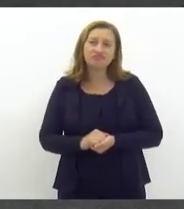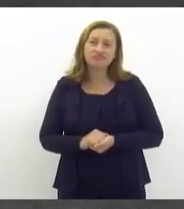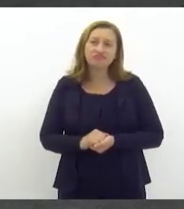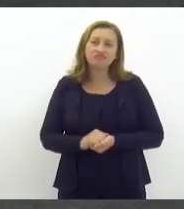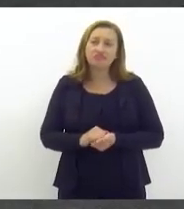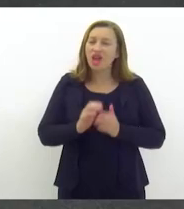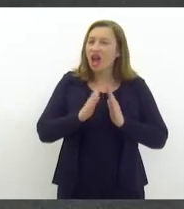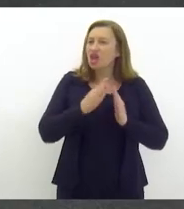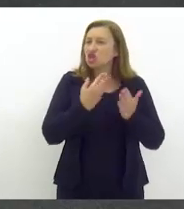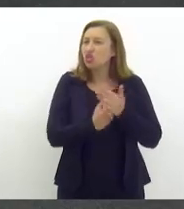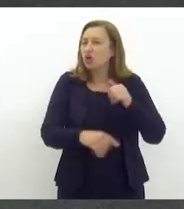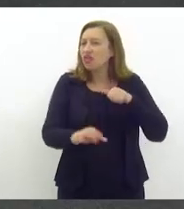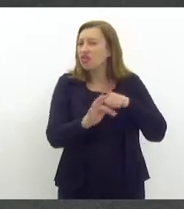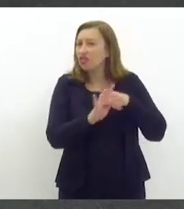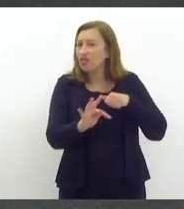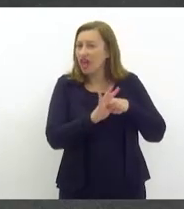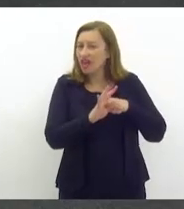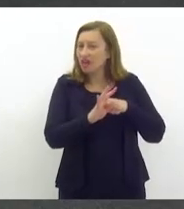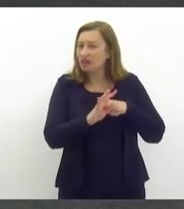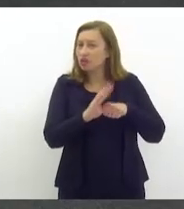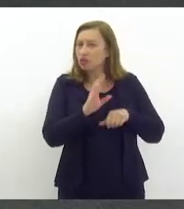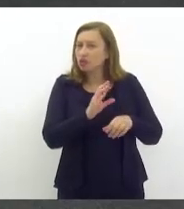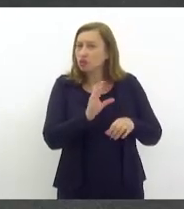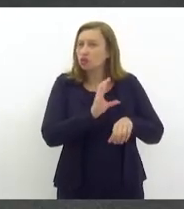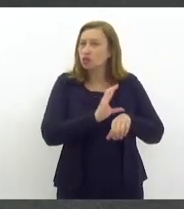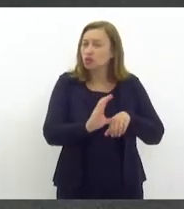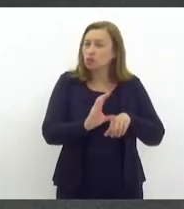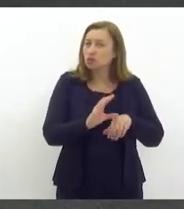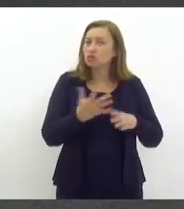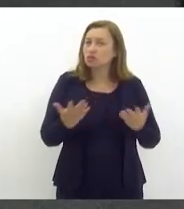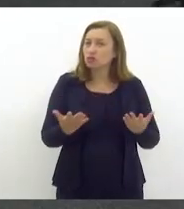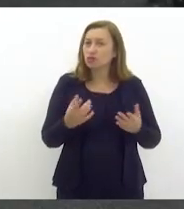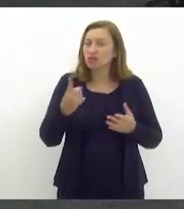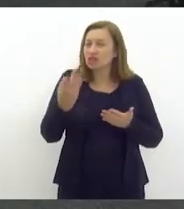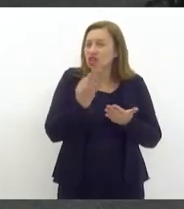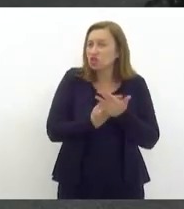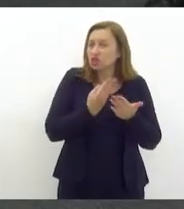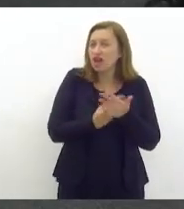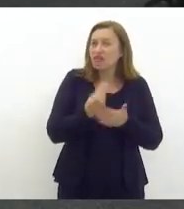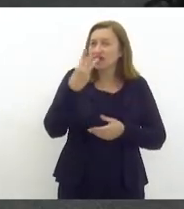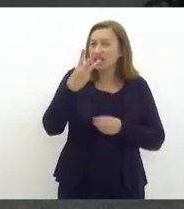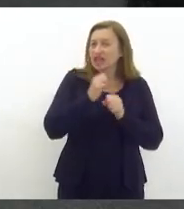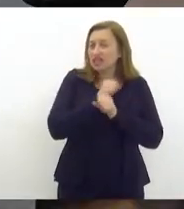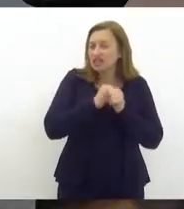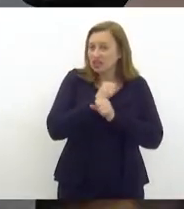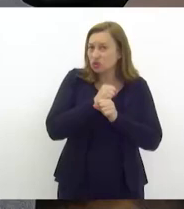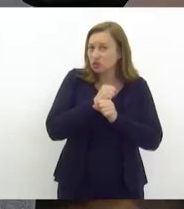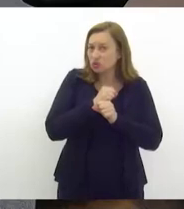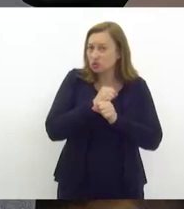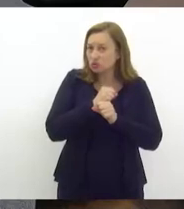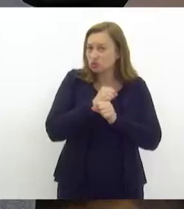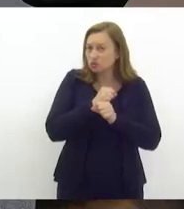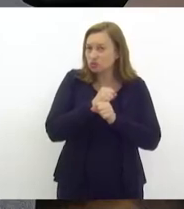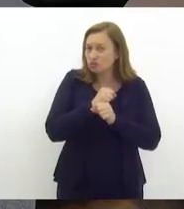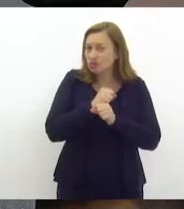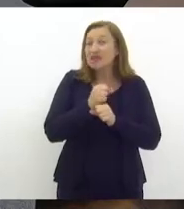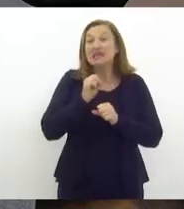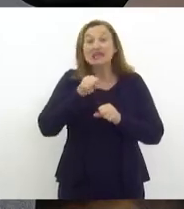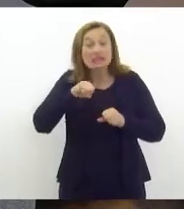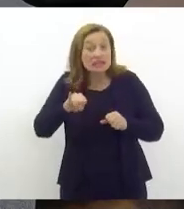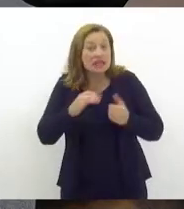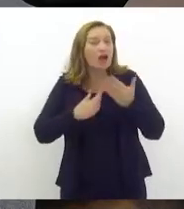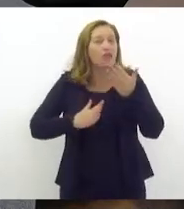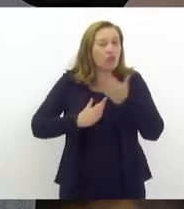A Escola Técnica, você estuda, eu fiz curso técnico de estrada, você estudava 3 anos na escola. Se passasse